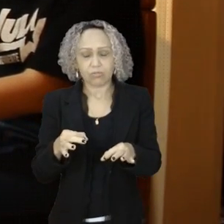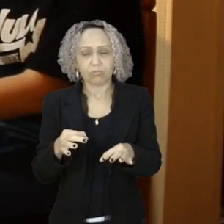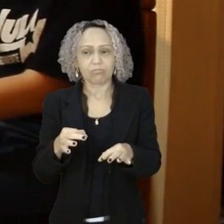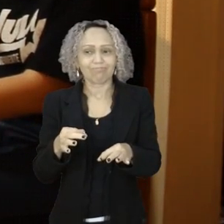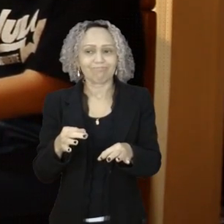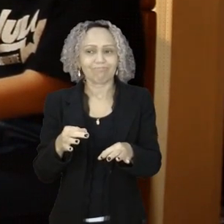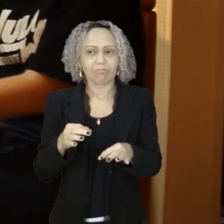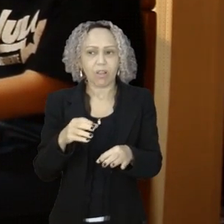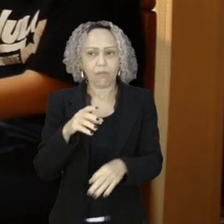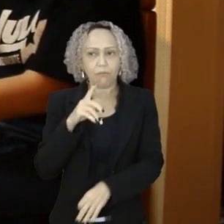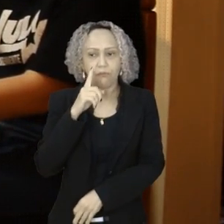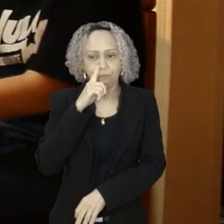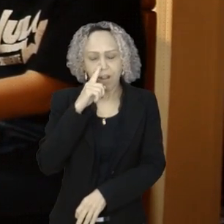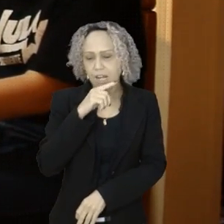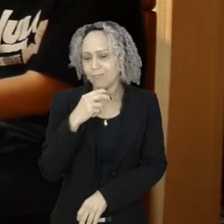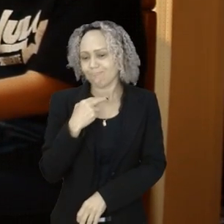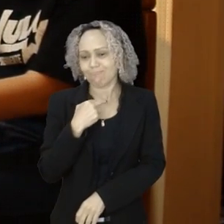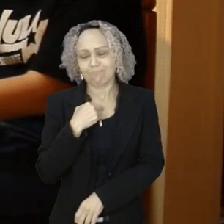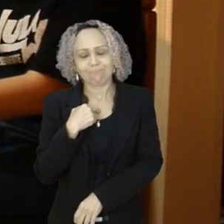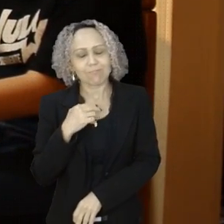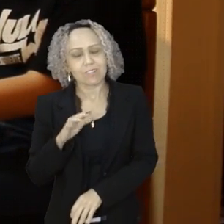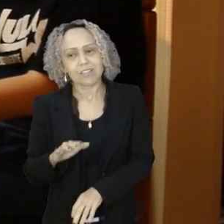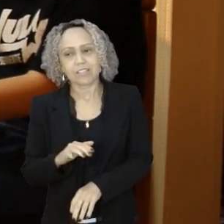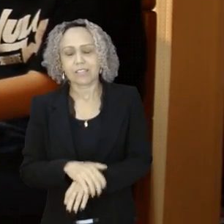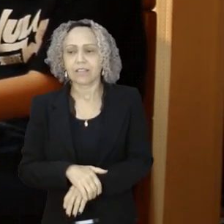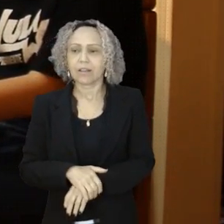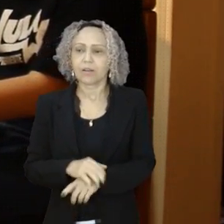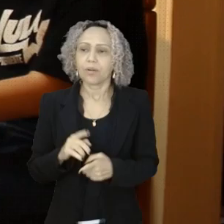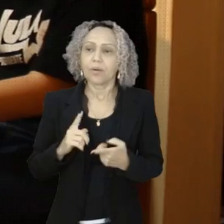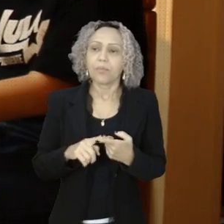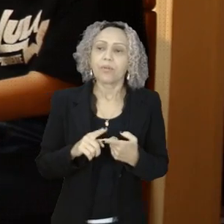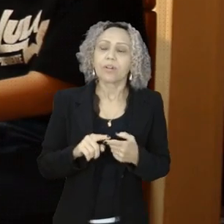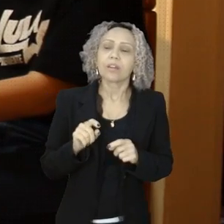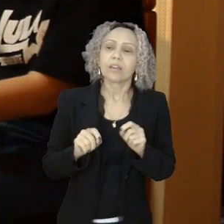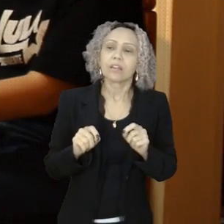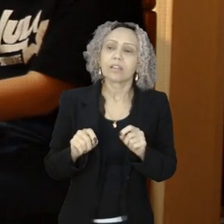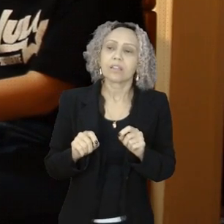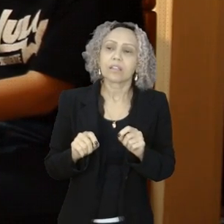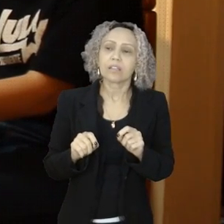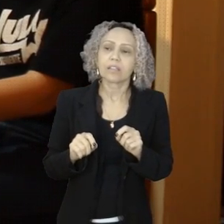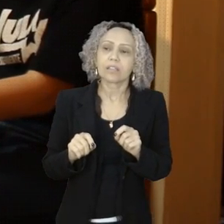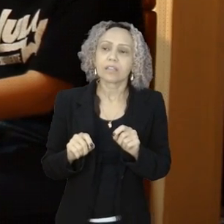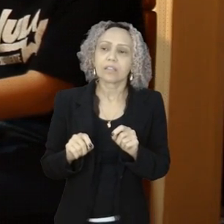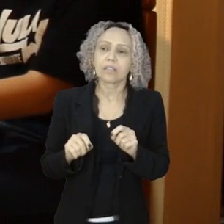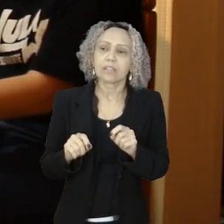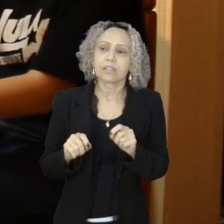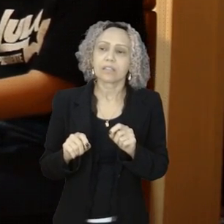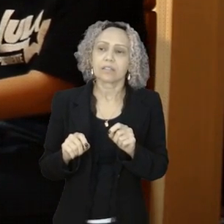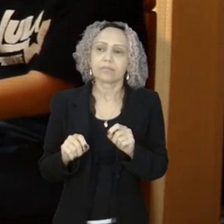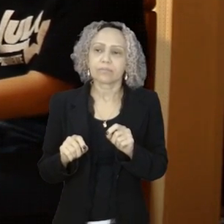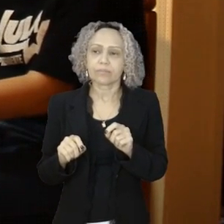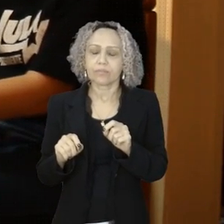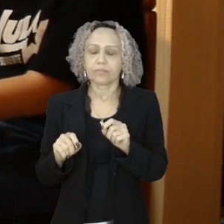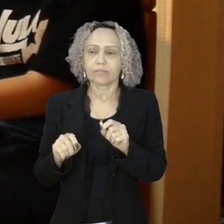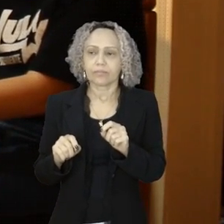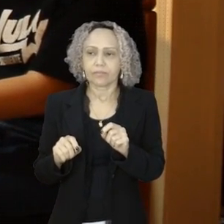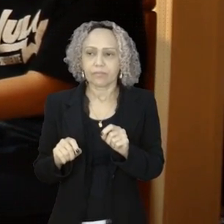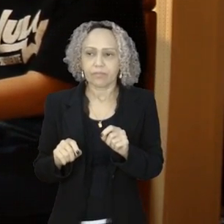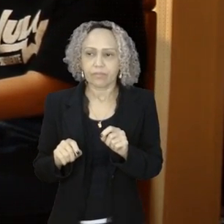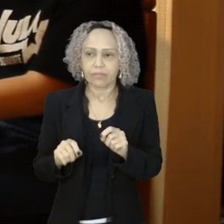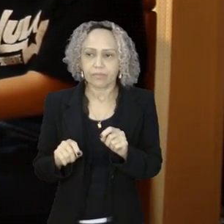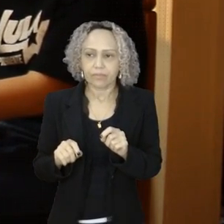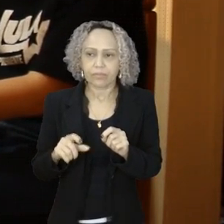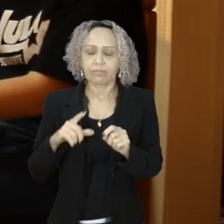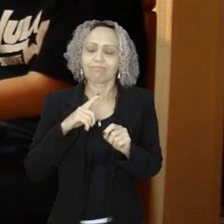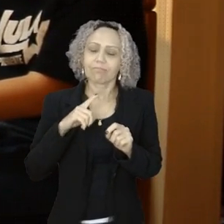tínhamos aquela companheira que cuidava bem disso. Ela não era muito participante das reuniões, né? Uhum.